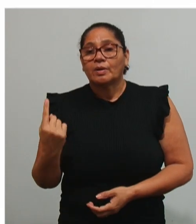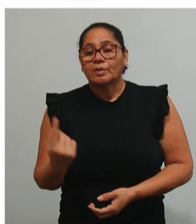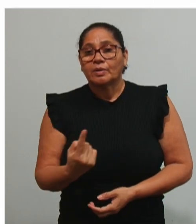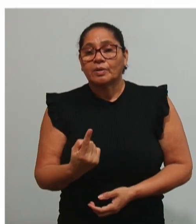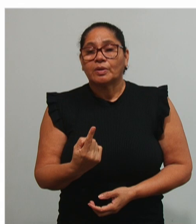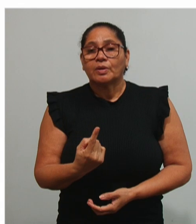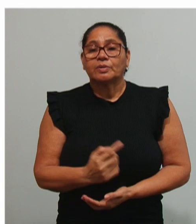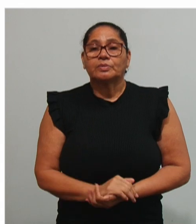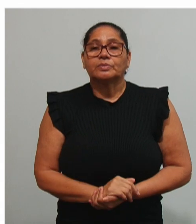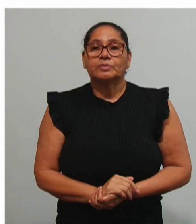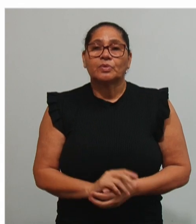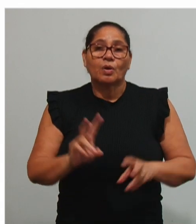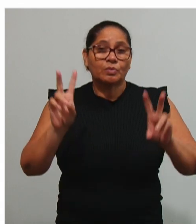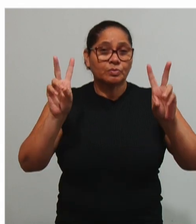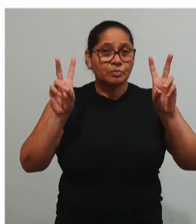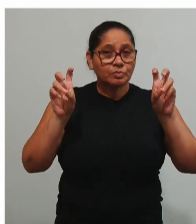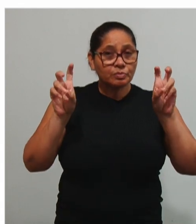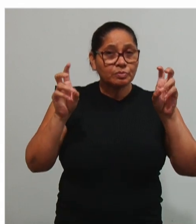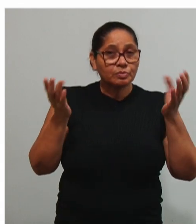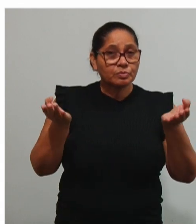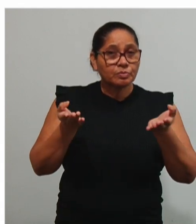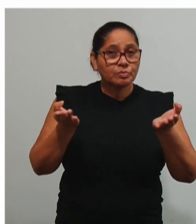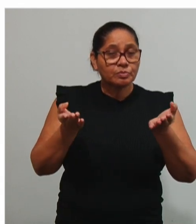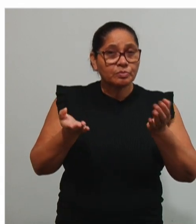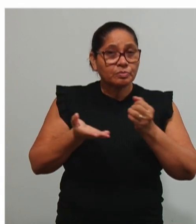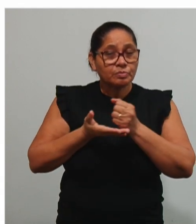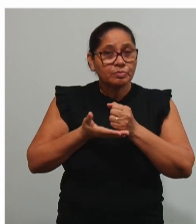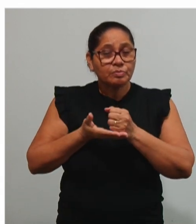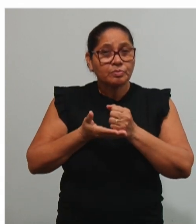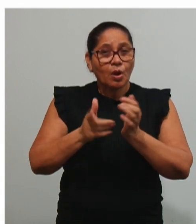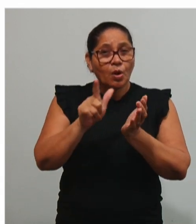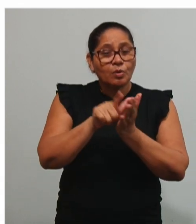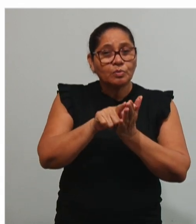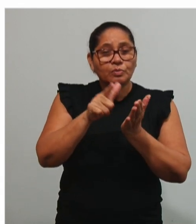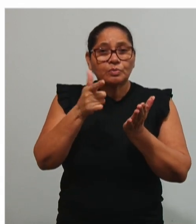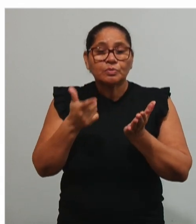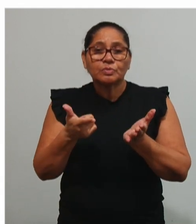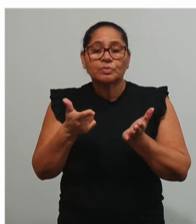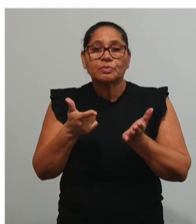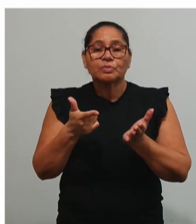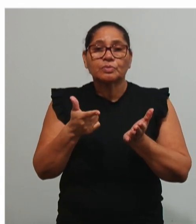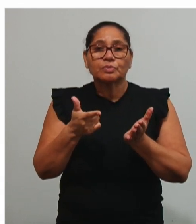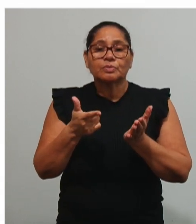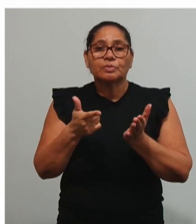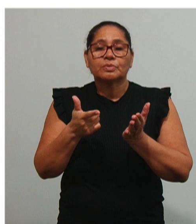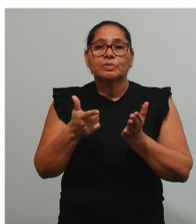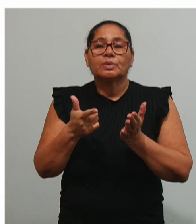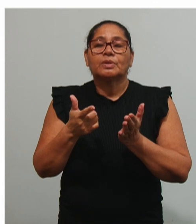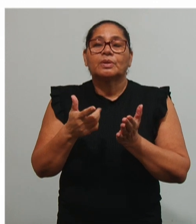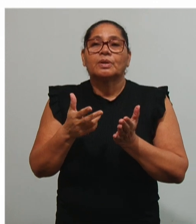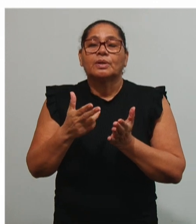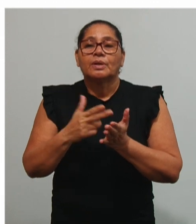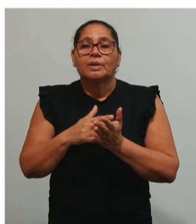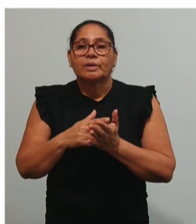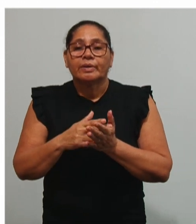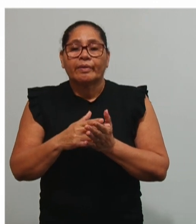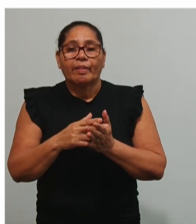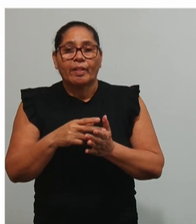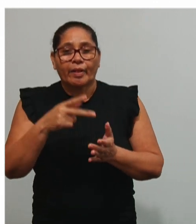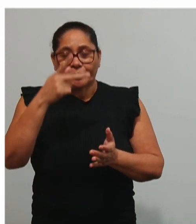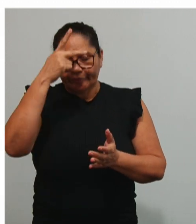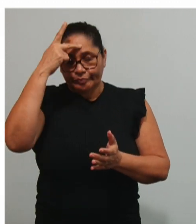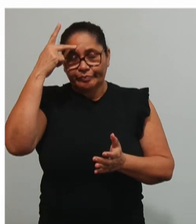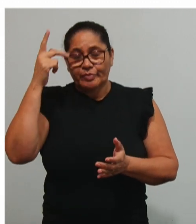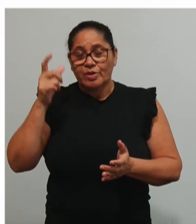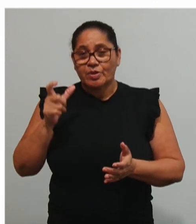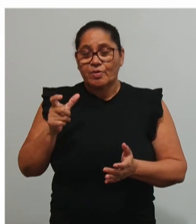O nosso tema de hoje, ele está baseado no livro de Henry Mintzberg,